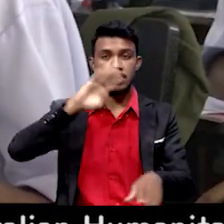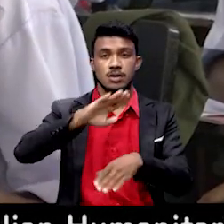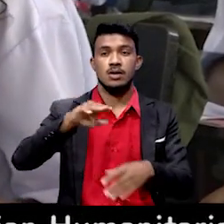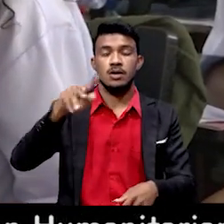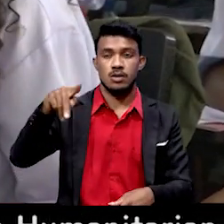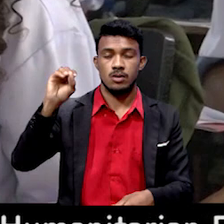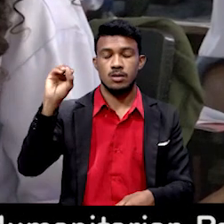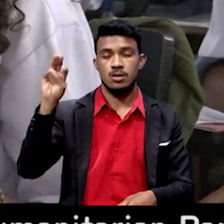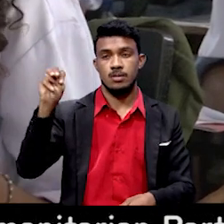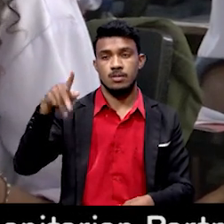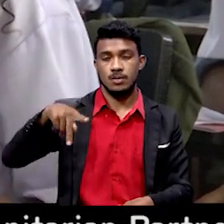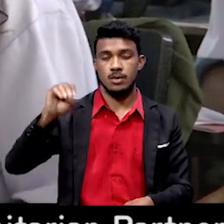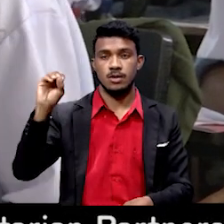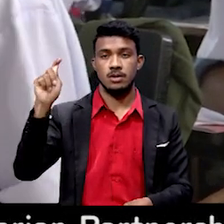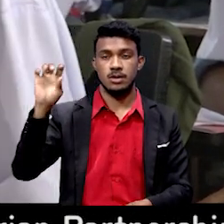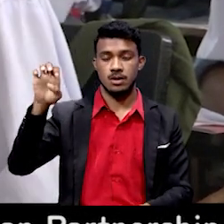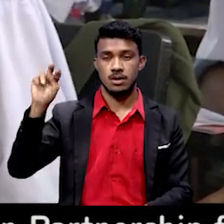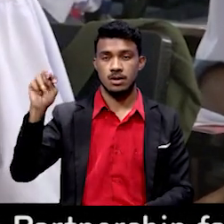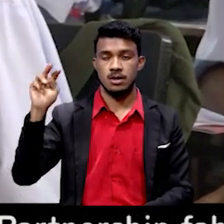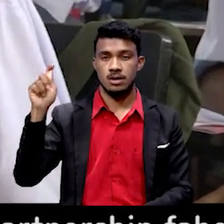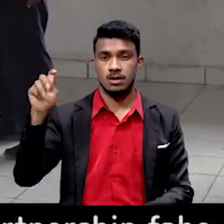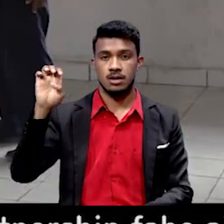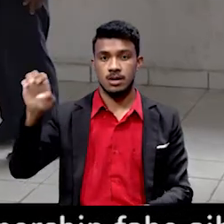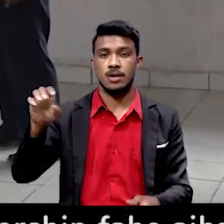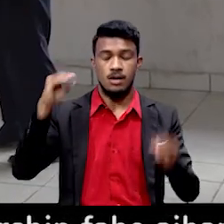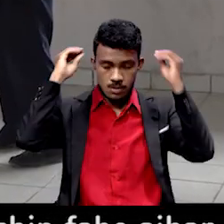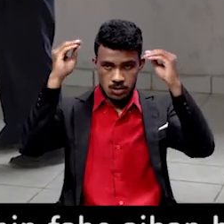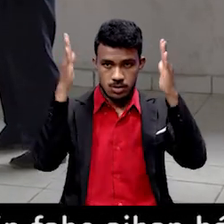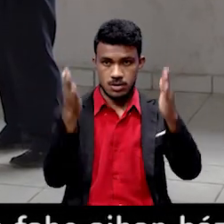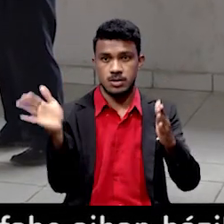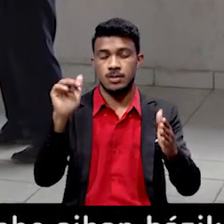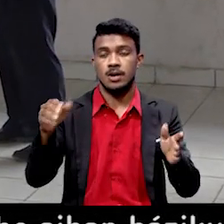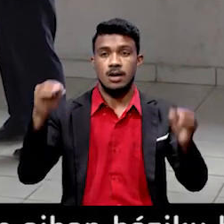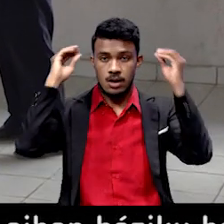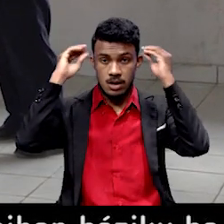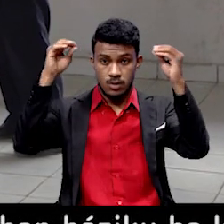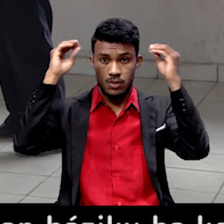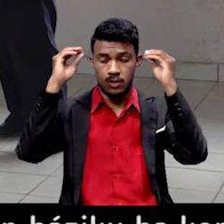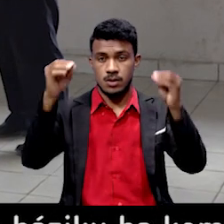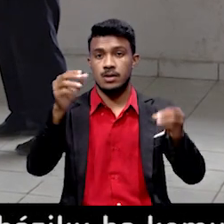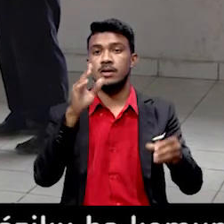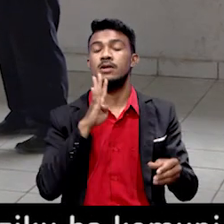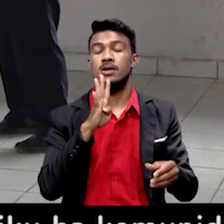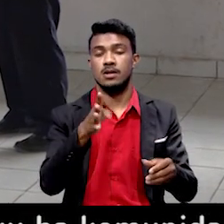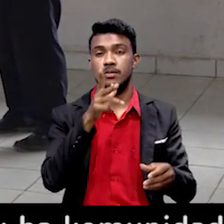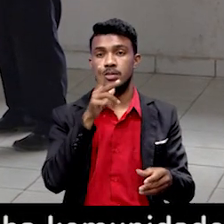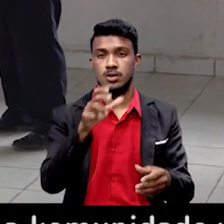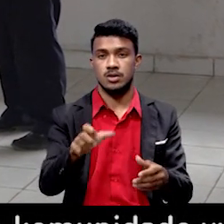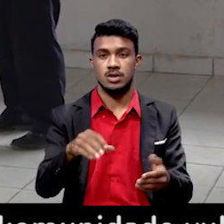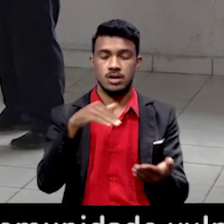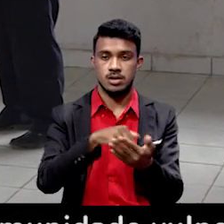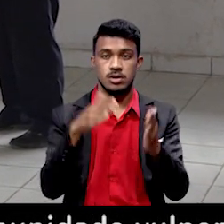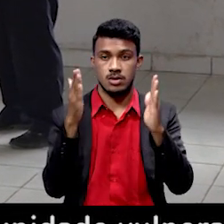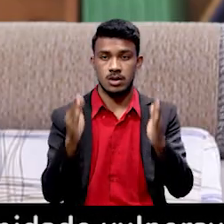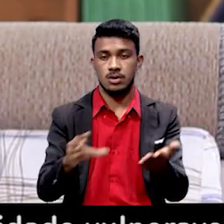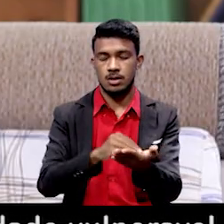tempo ona atu investe makash ia professor sira nebe hanorin liam português. estudante atau aprende o dia